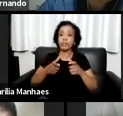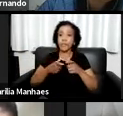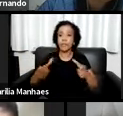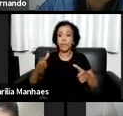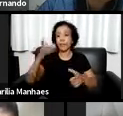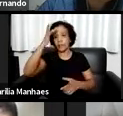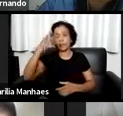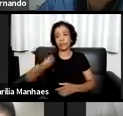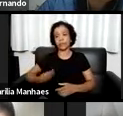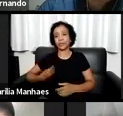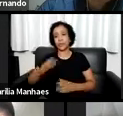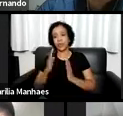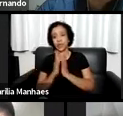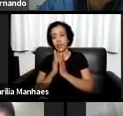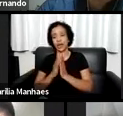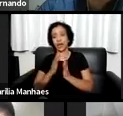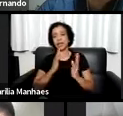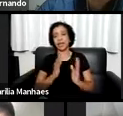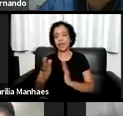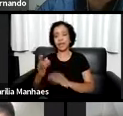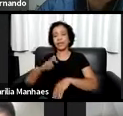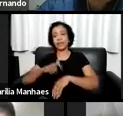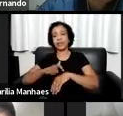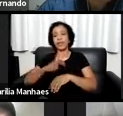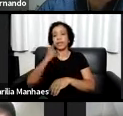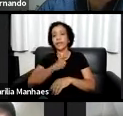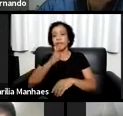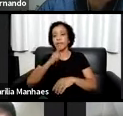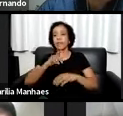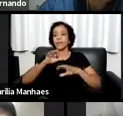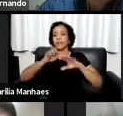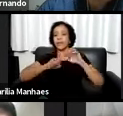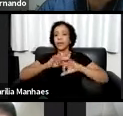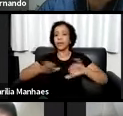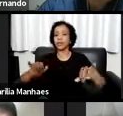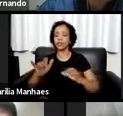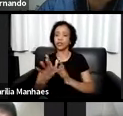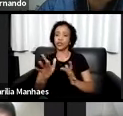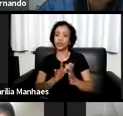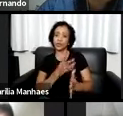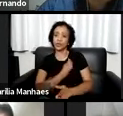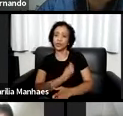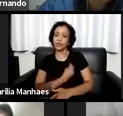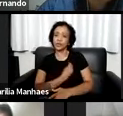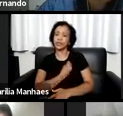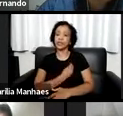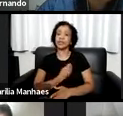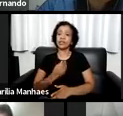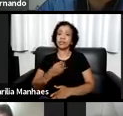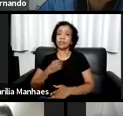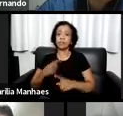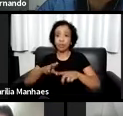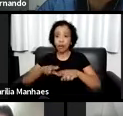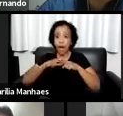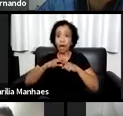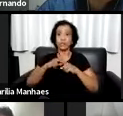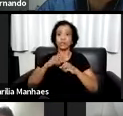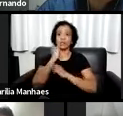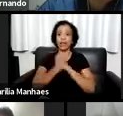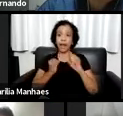que vão aos templos, estão sendo alcançados pelas mídias sociais e pelos